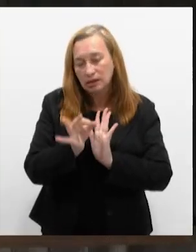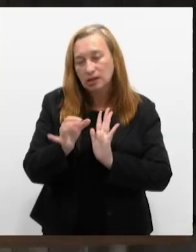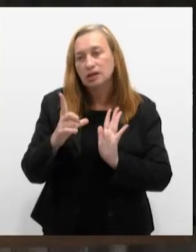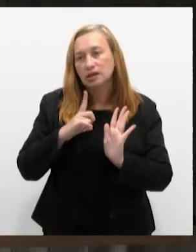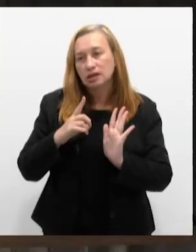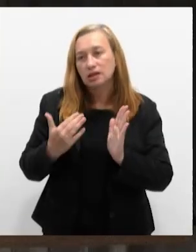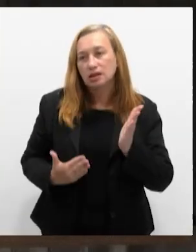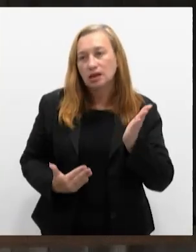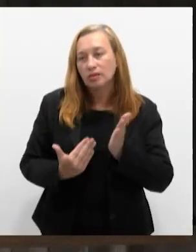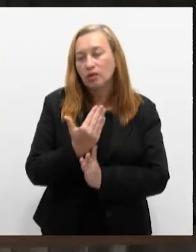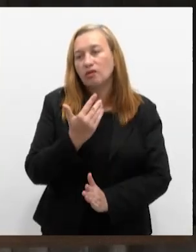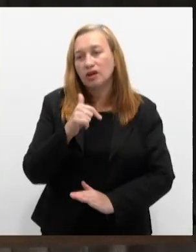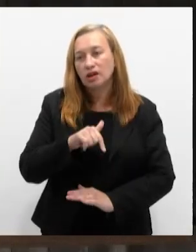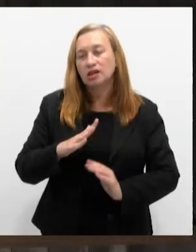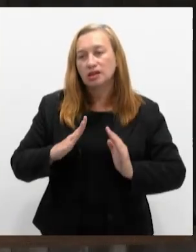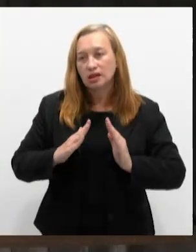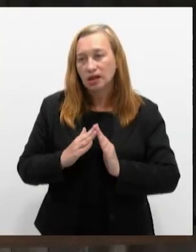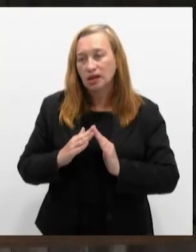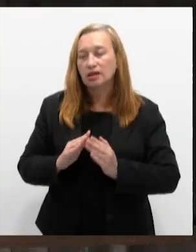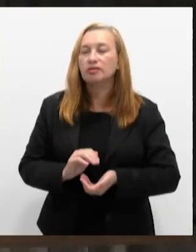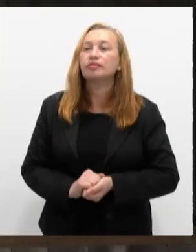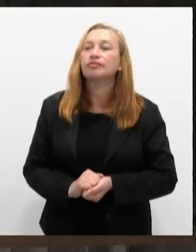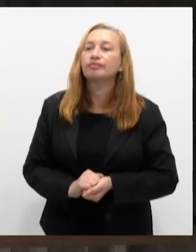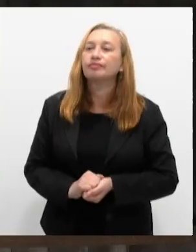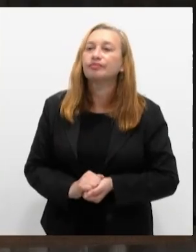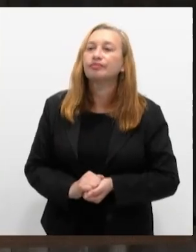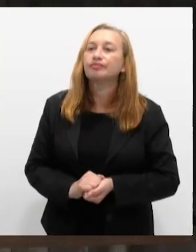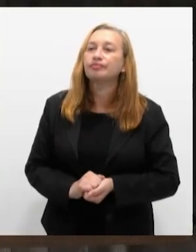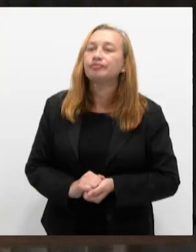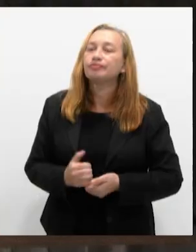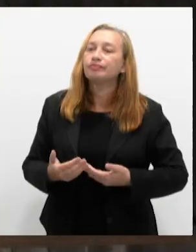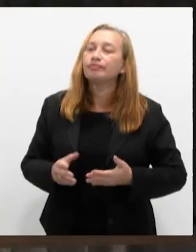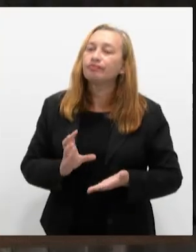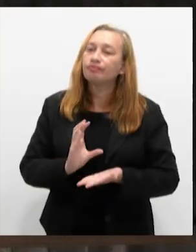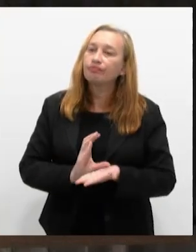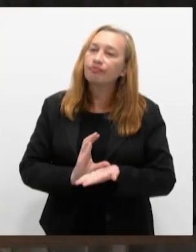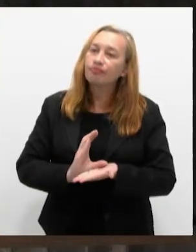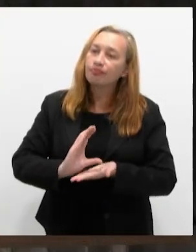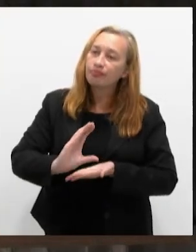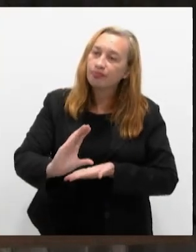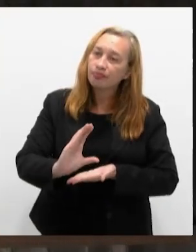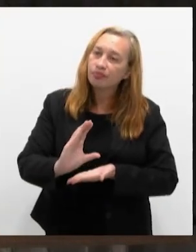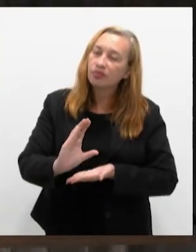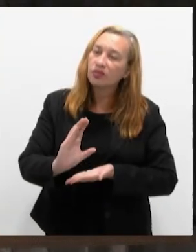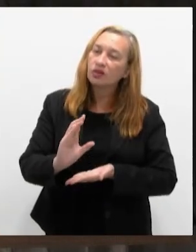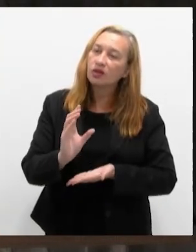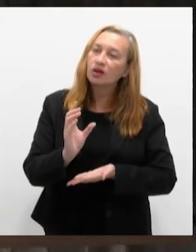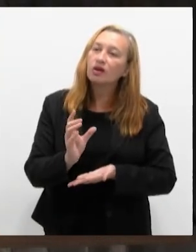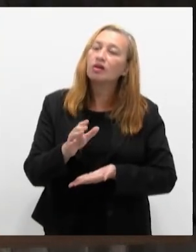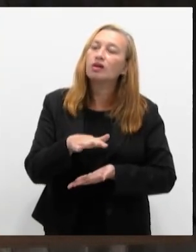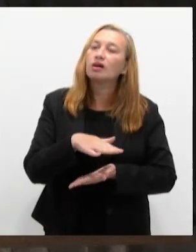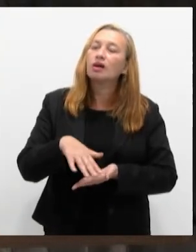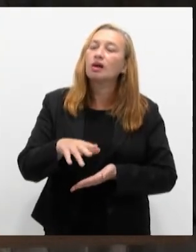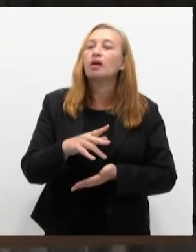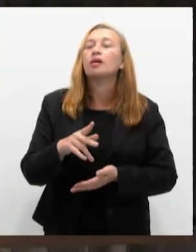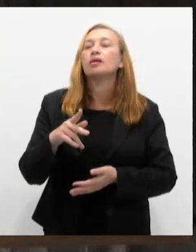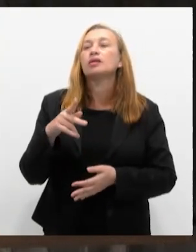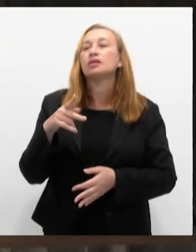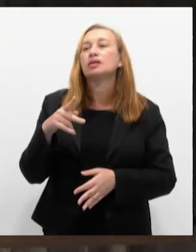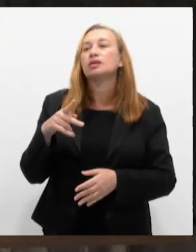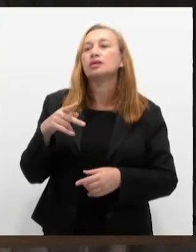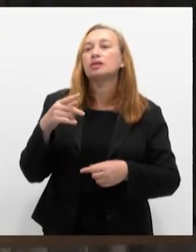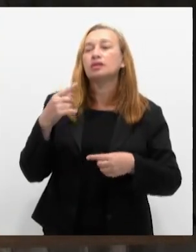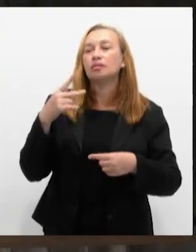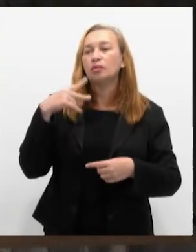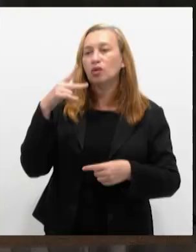será aprovada aqui nessa casa, e que destine recursos para as políticas de fomento de